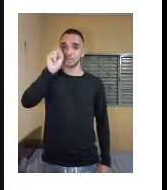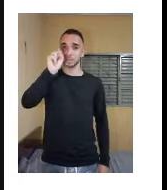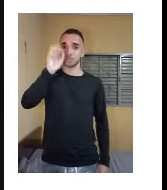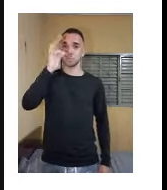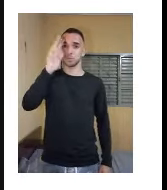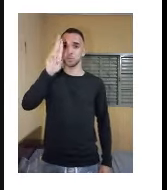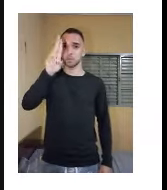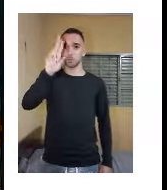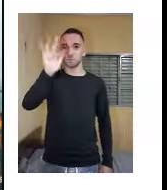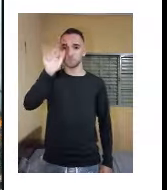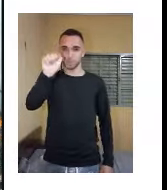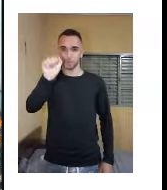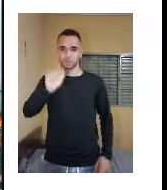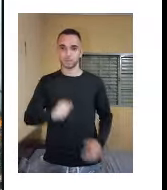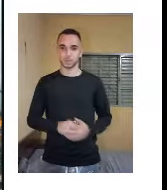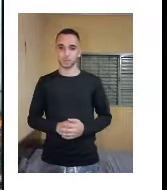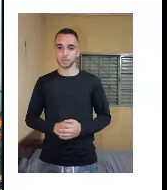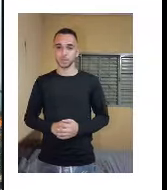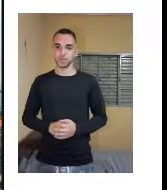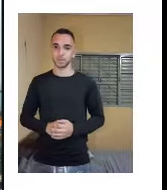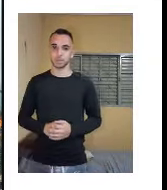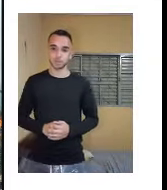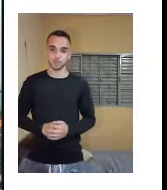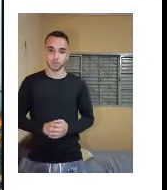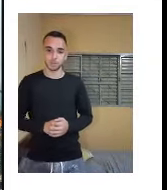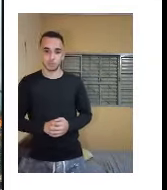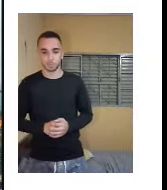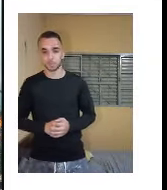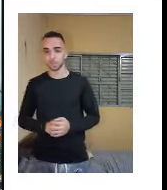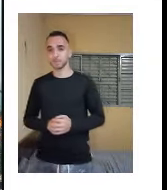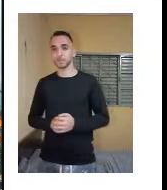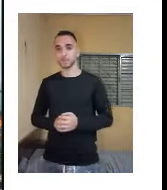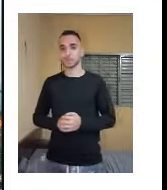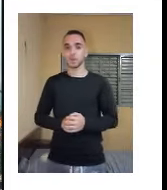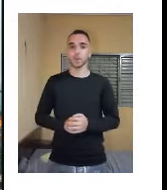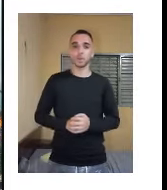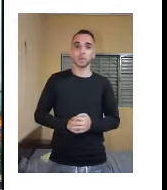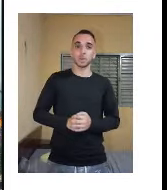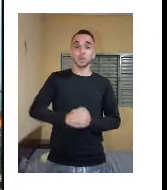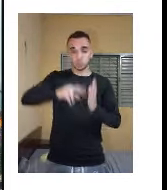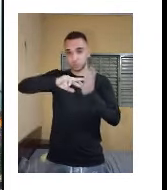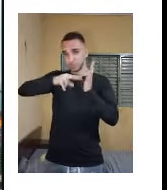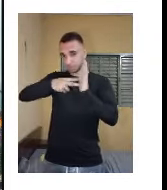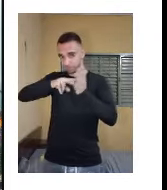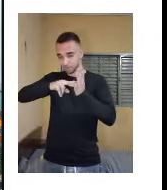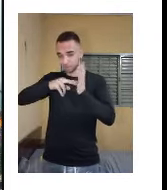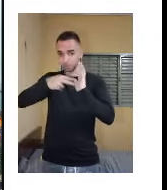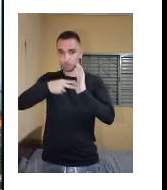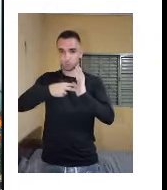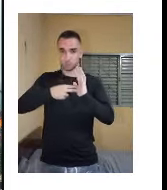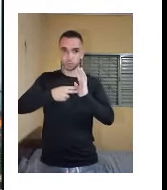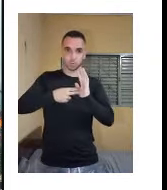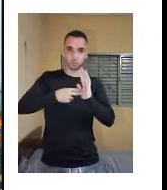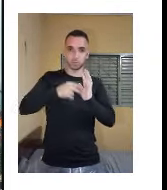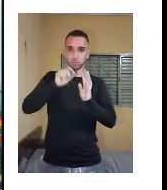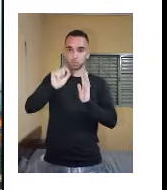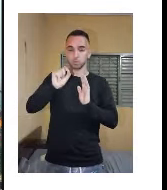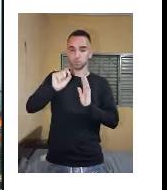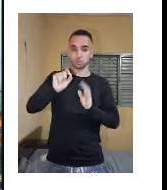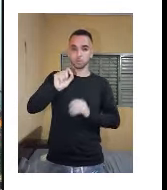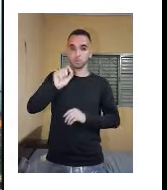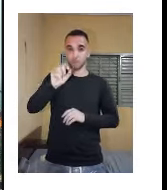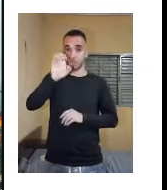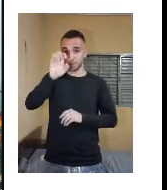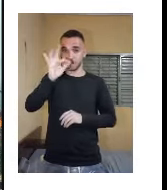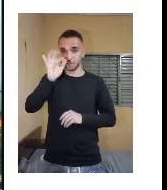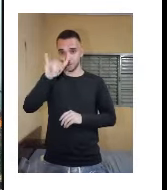a esse efeito que o planeta Terra permite a nossa vida